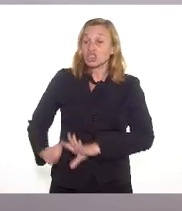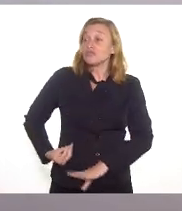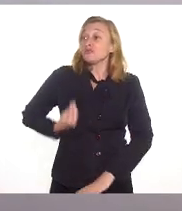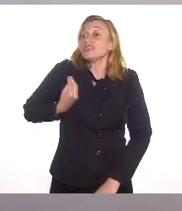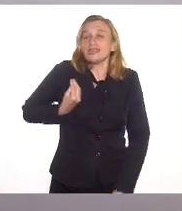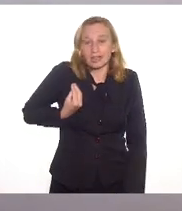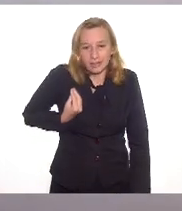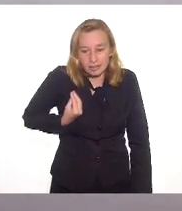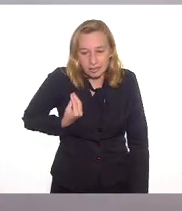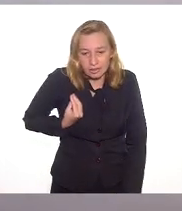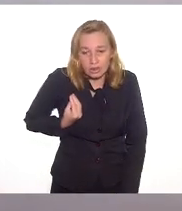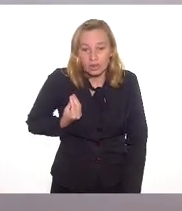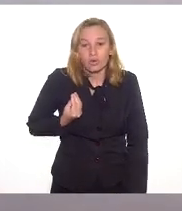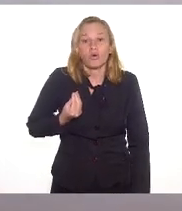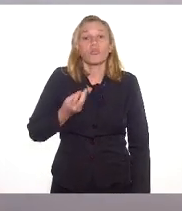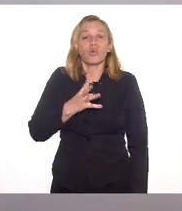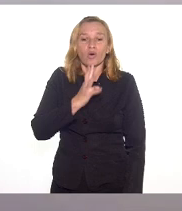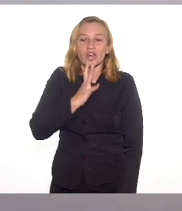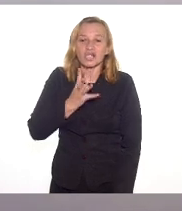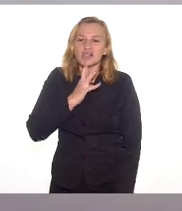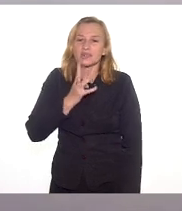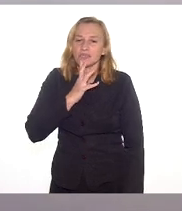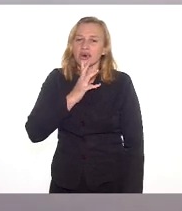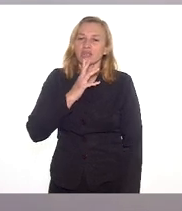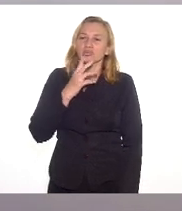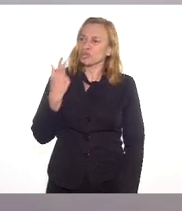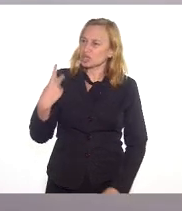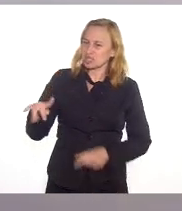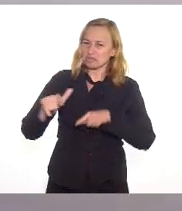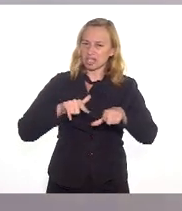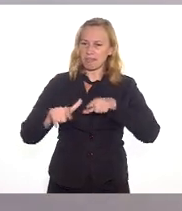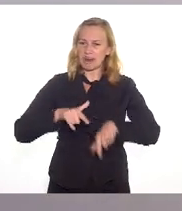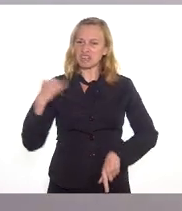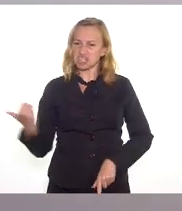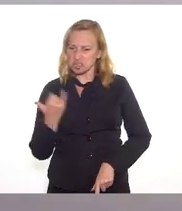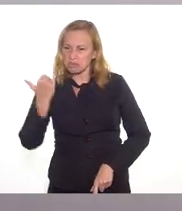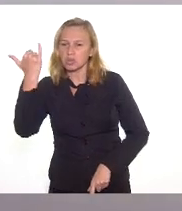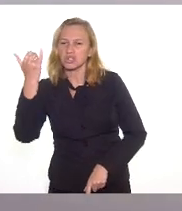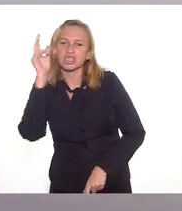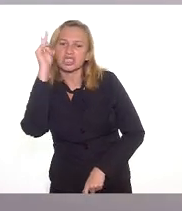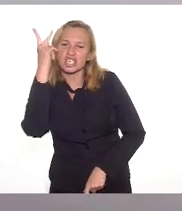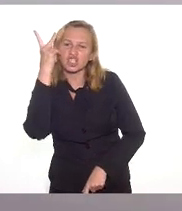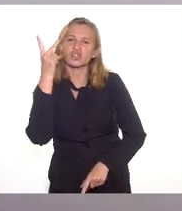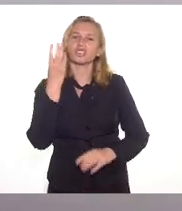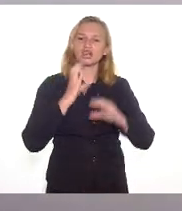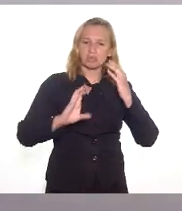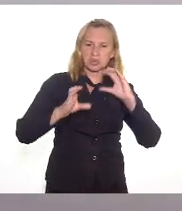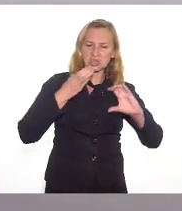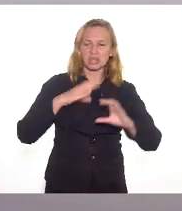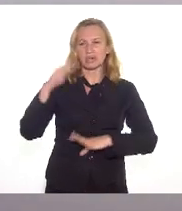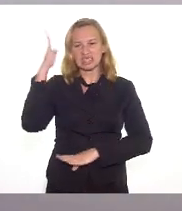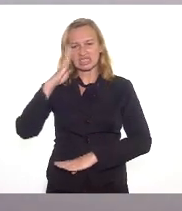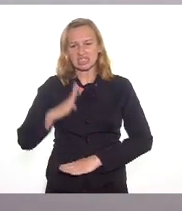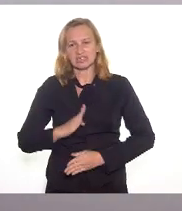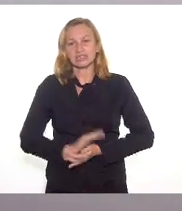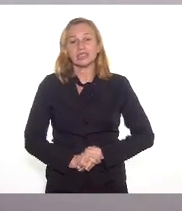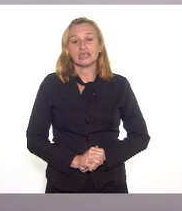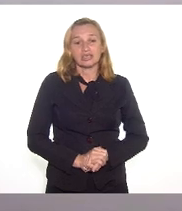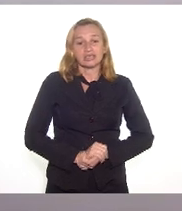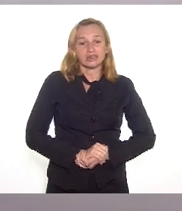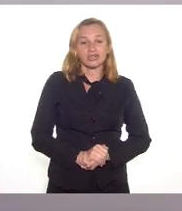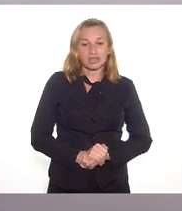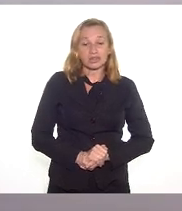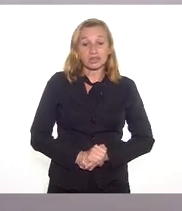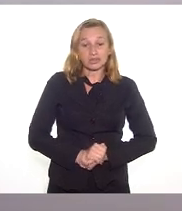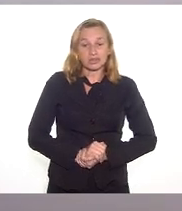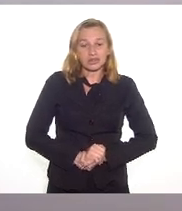vida como reconhecimento do talento e da sua importância na história da música brasileira. E aí o Aldir Blanc